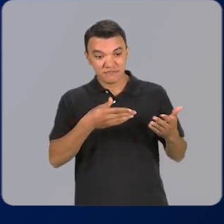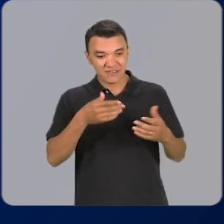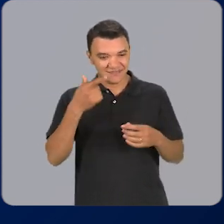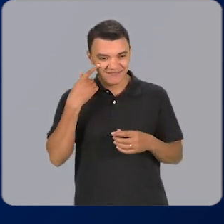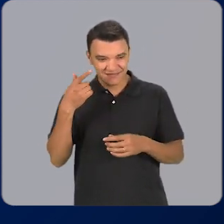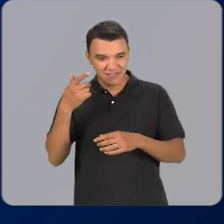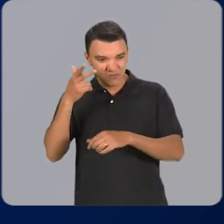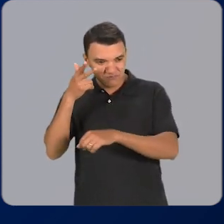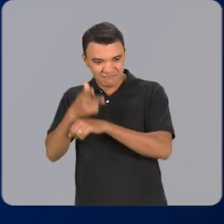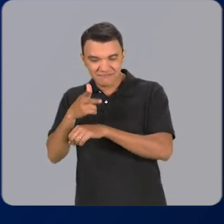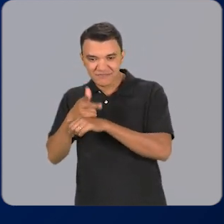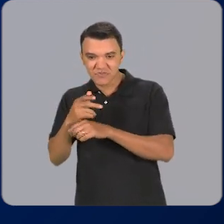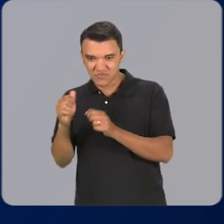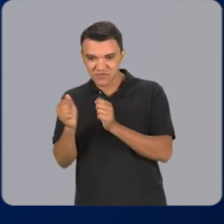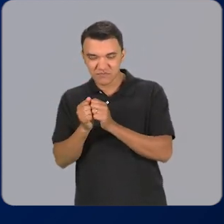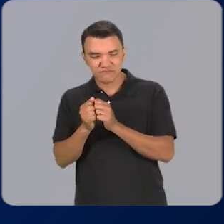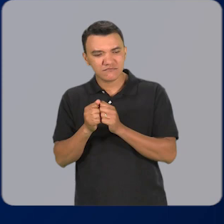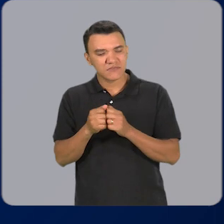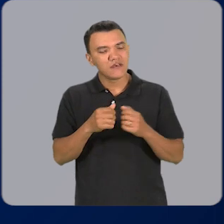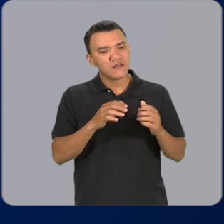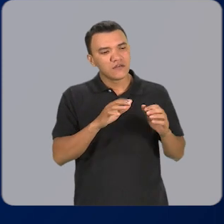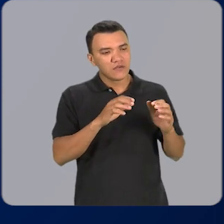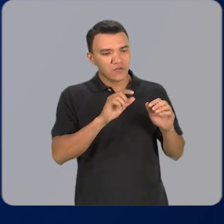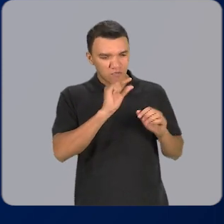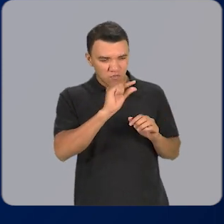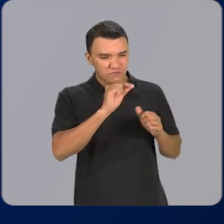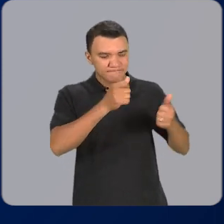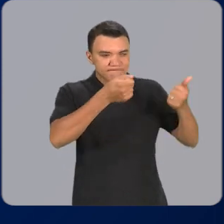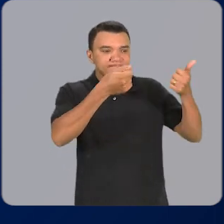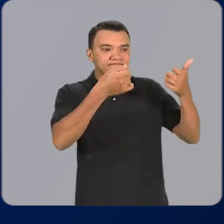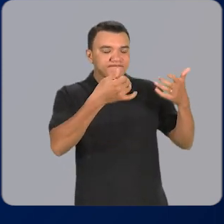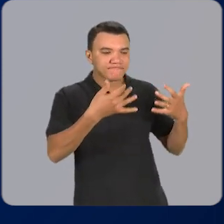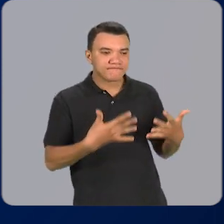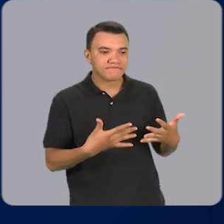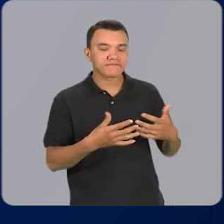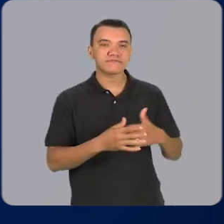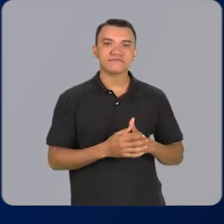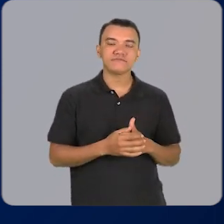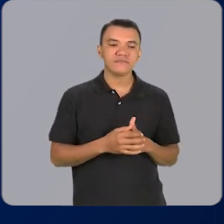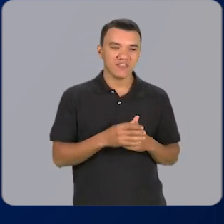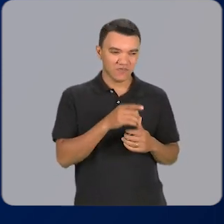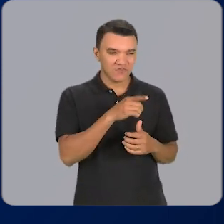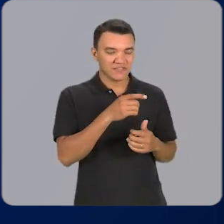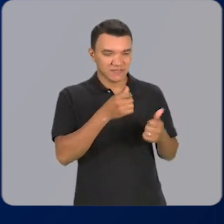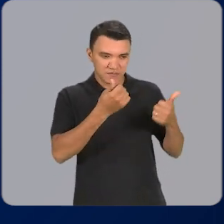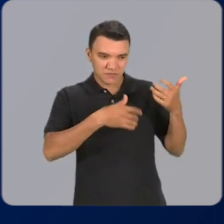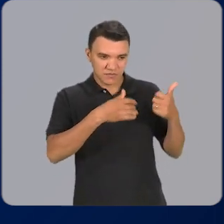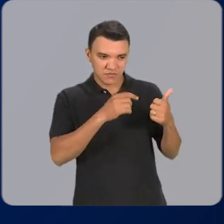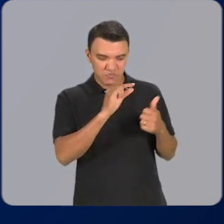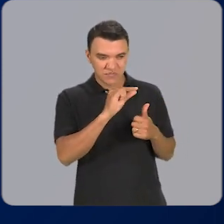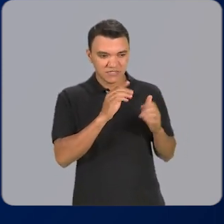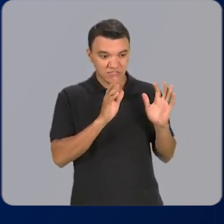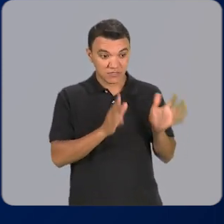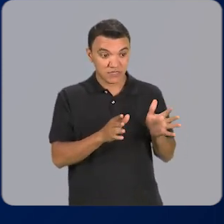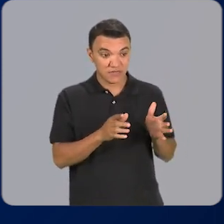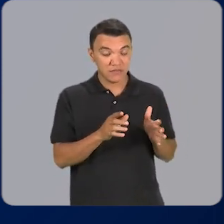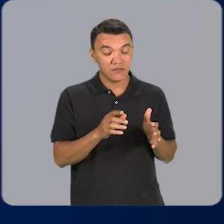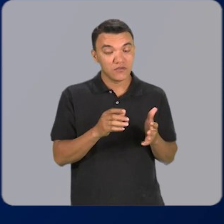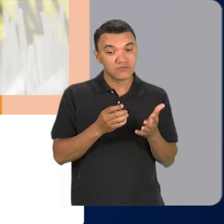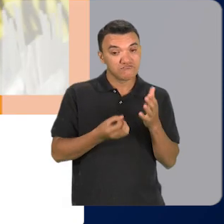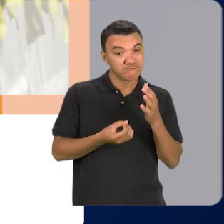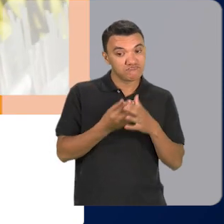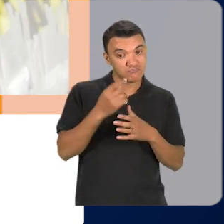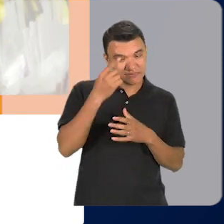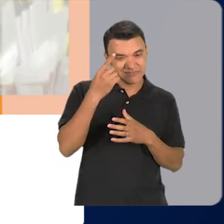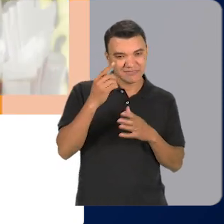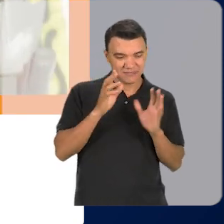assistir. Professora, eu queria que você falasse um pouquinho, você até falou no começo, né, sobre como foi que surgiu um pouquinho dessa ideia e tudo mais. Hoje a gente tem aqui nas